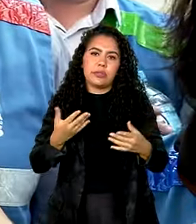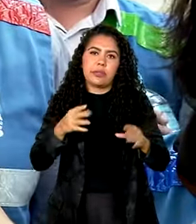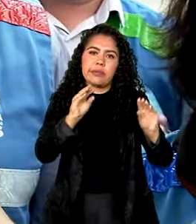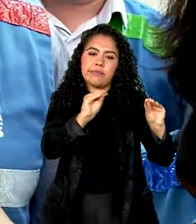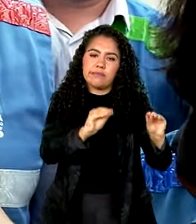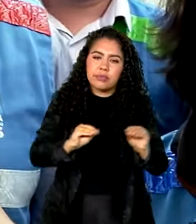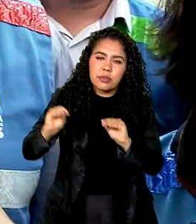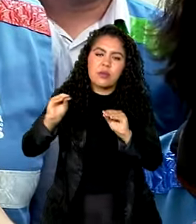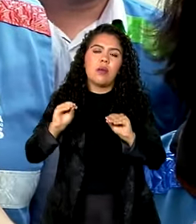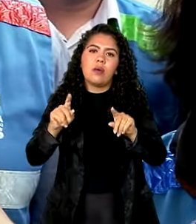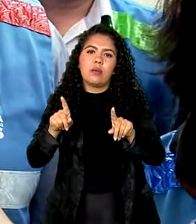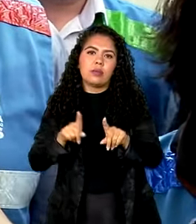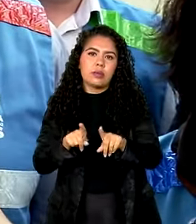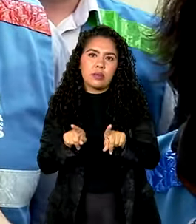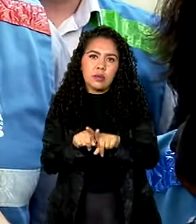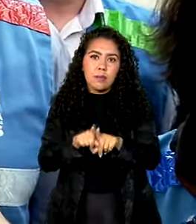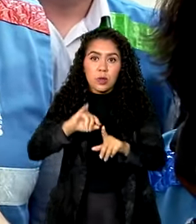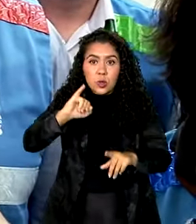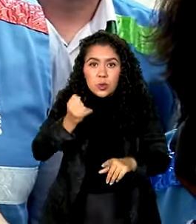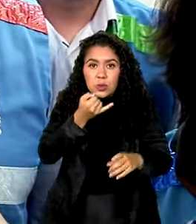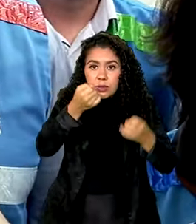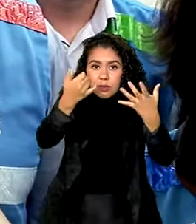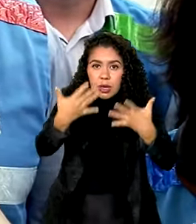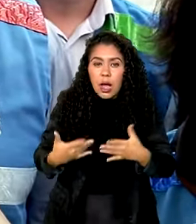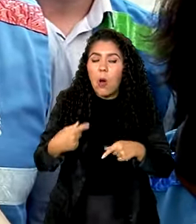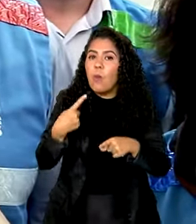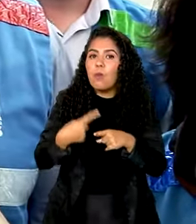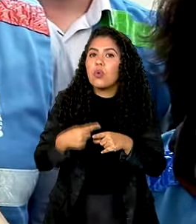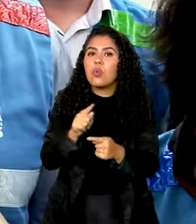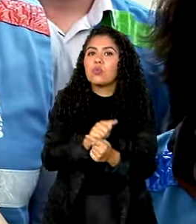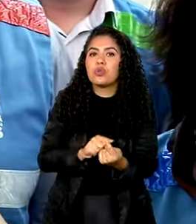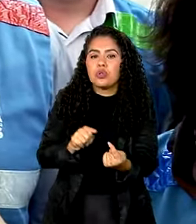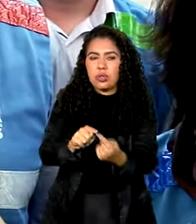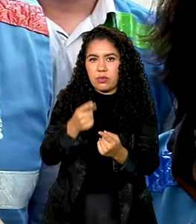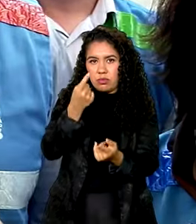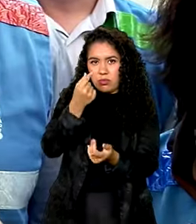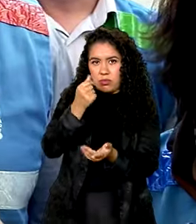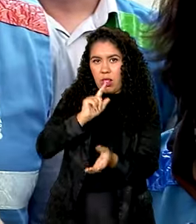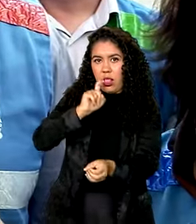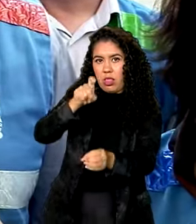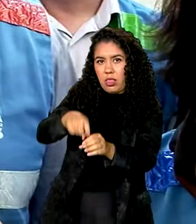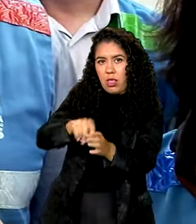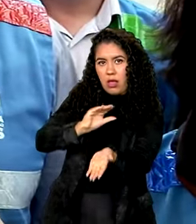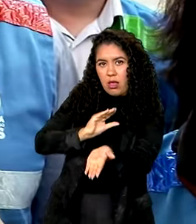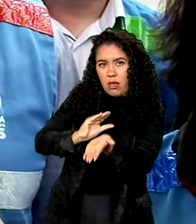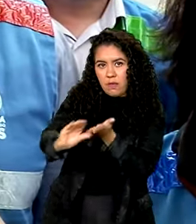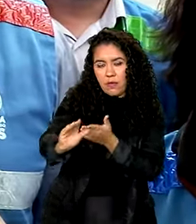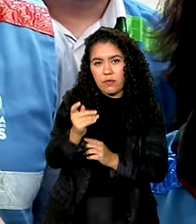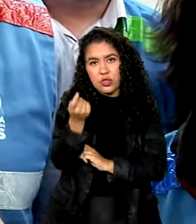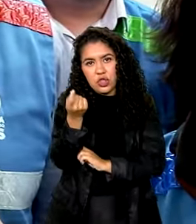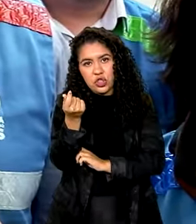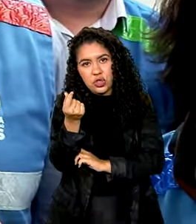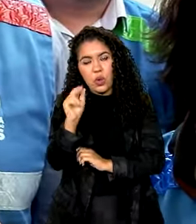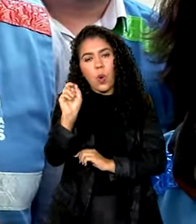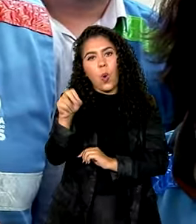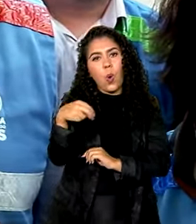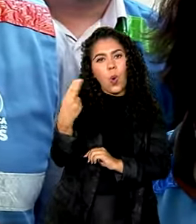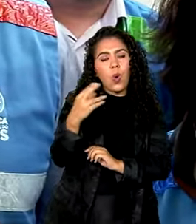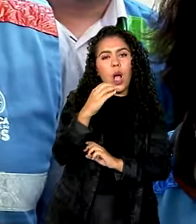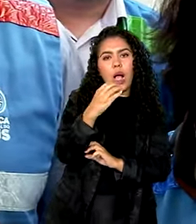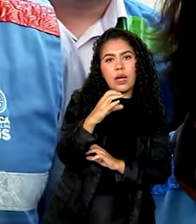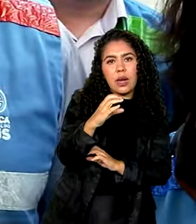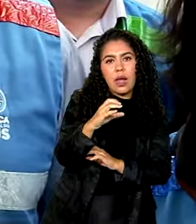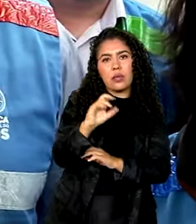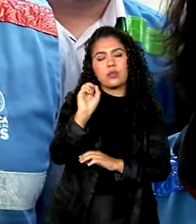e justificarem o motivo, serão reembolsados em dinheiro ou em crédito ou